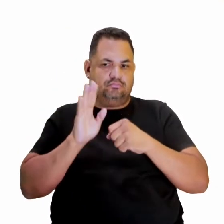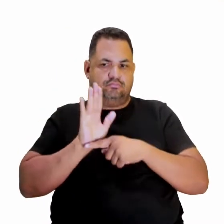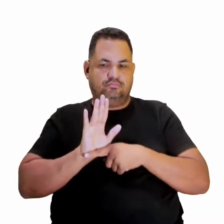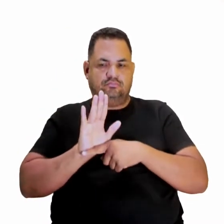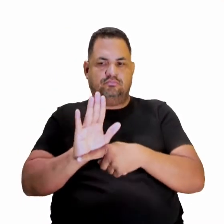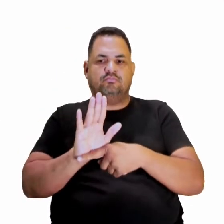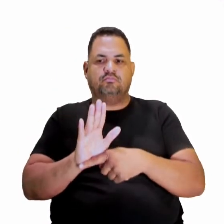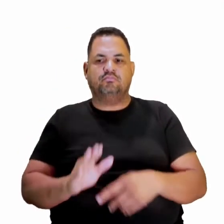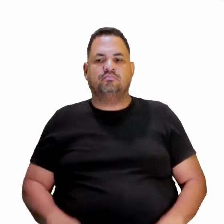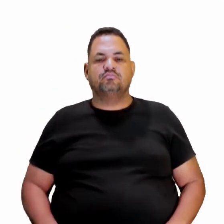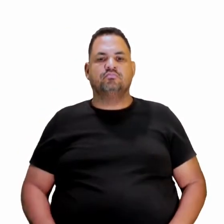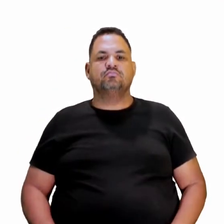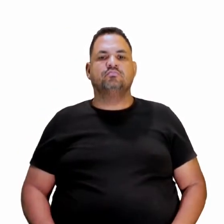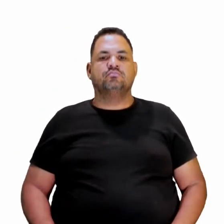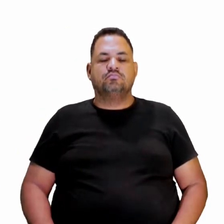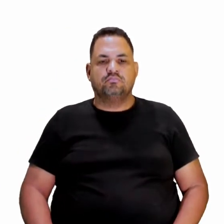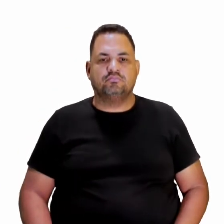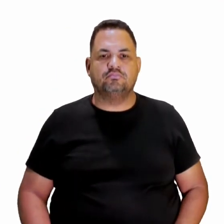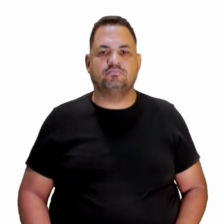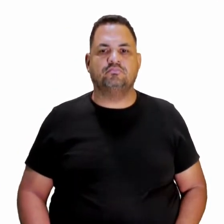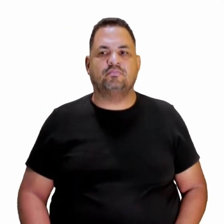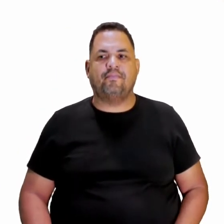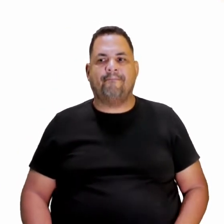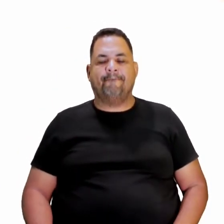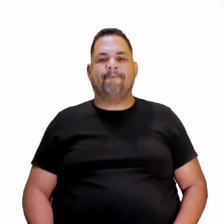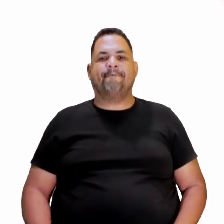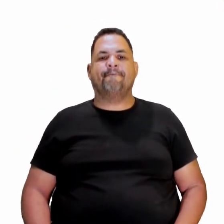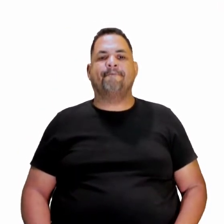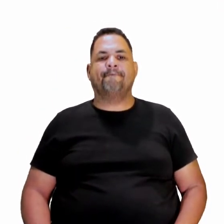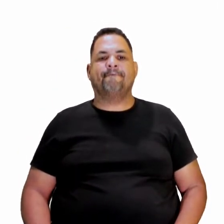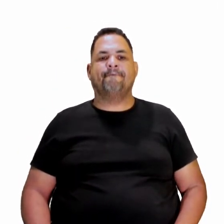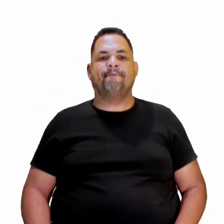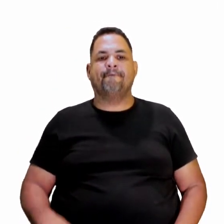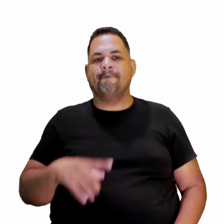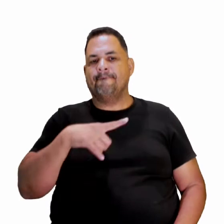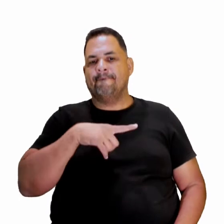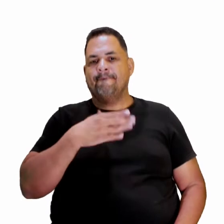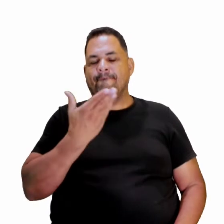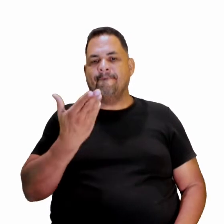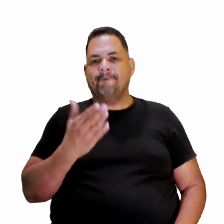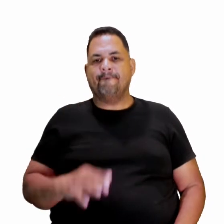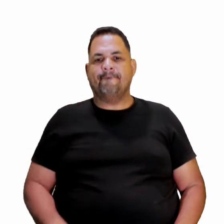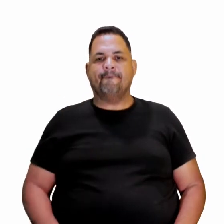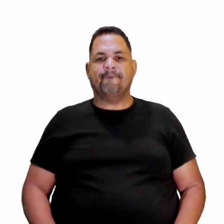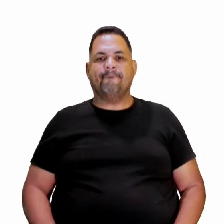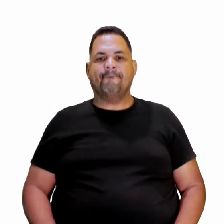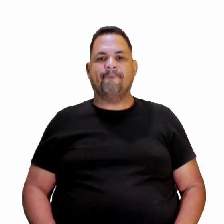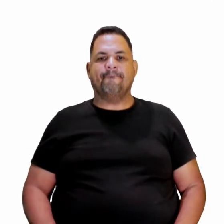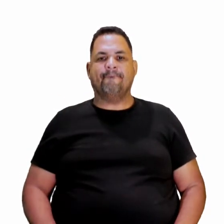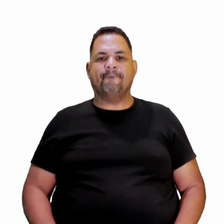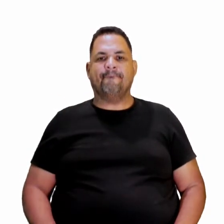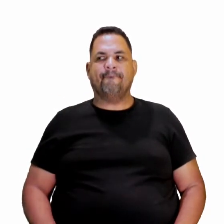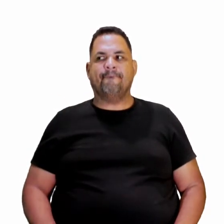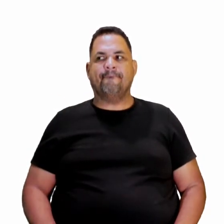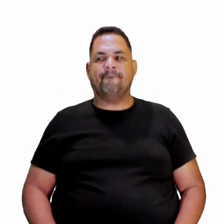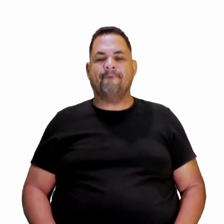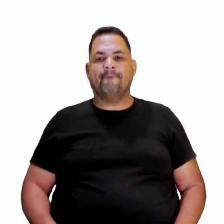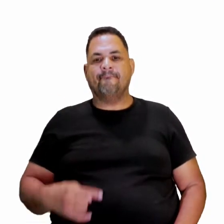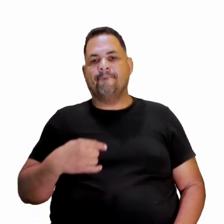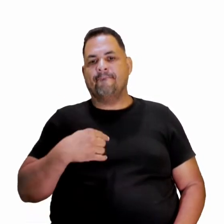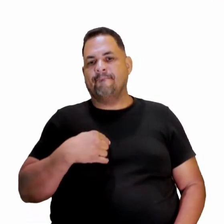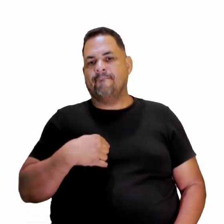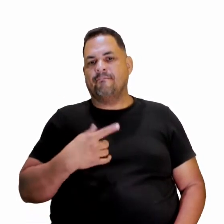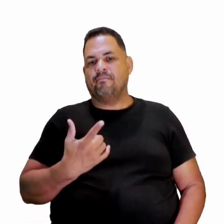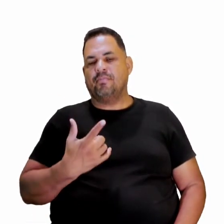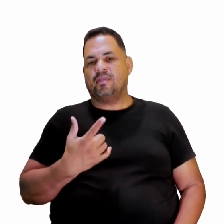auxiliar do lado do pronome pessoal. Do lado do verbo auxiliar, que é esse aqui, o did, o auxiliar do passado. Ele é o auxiliar